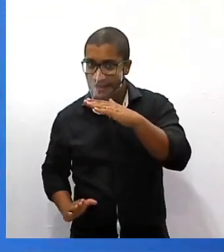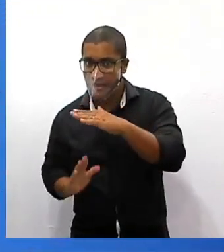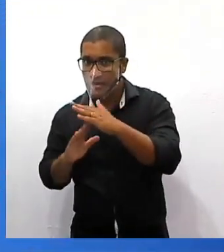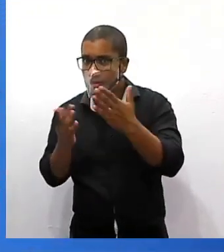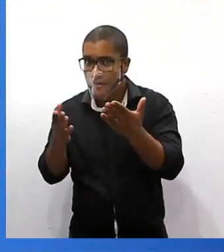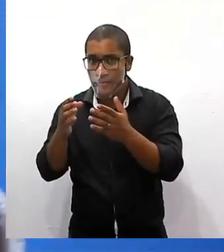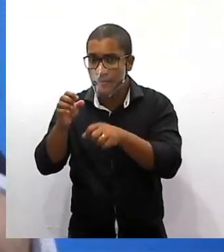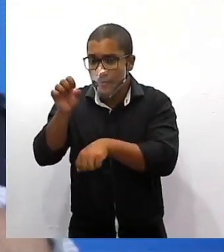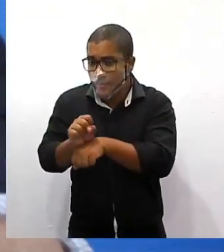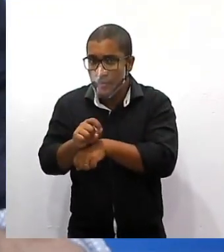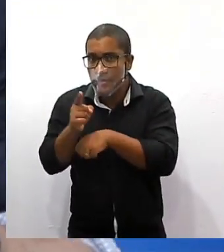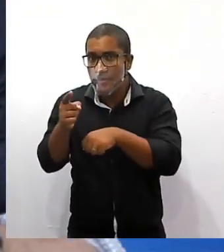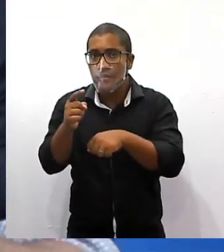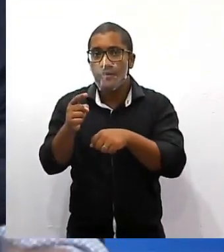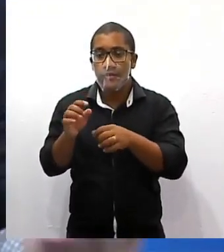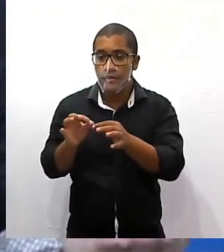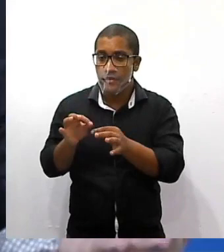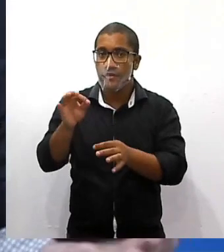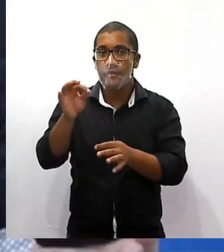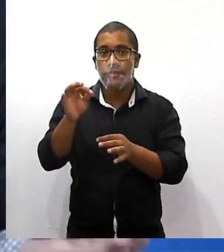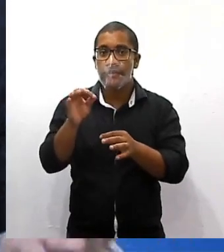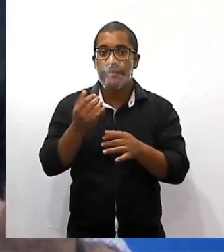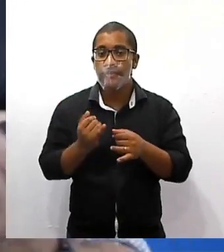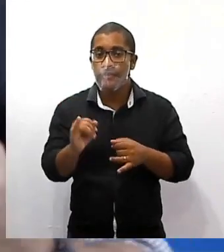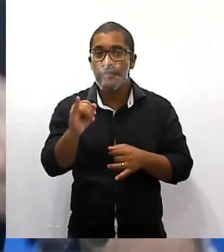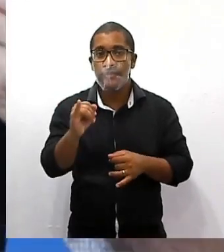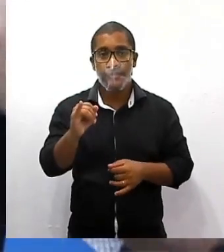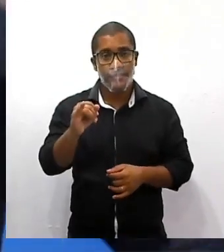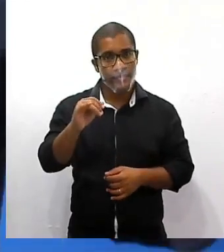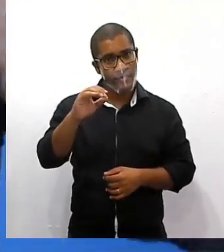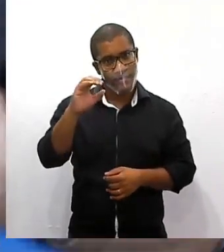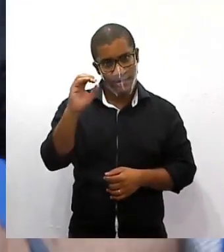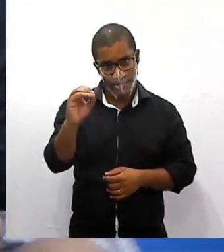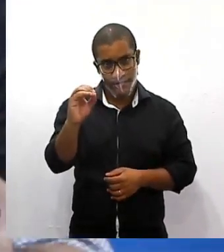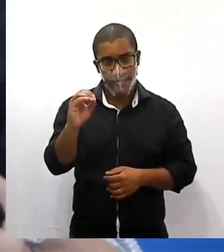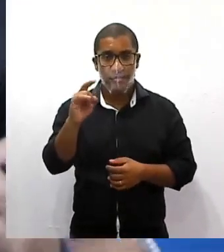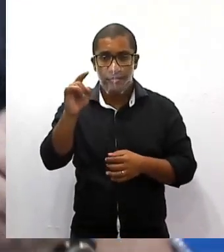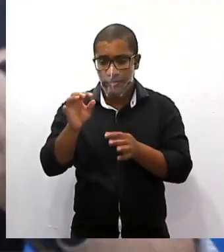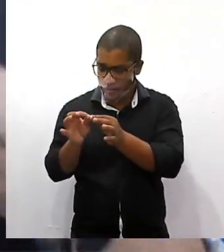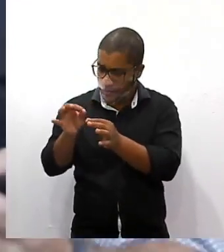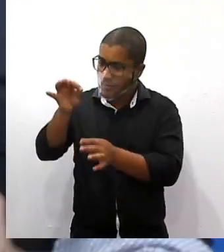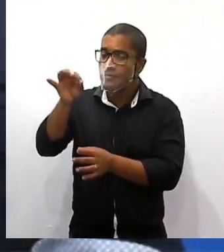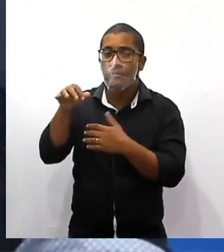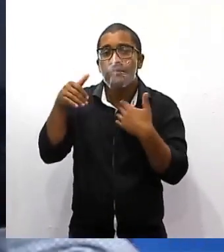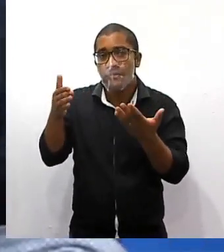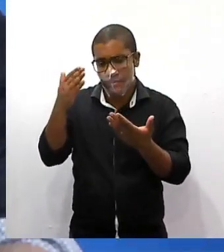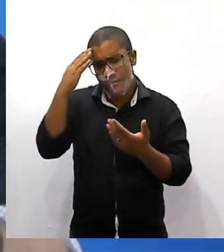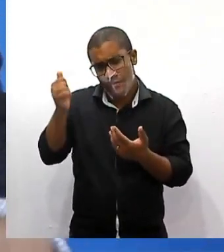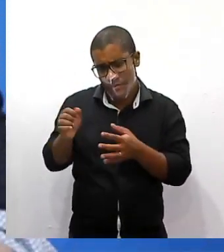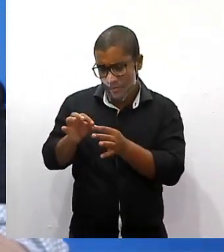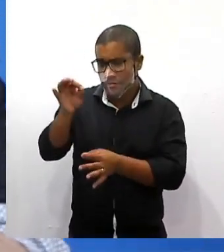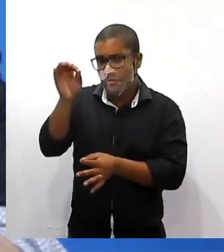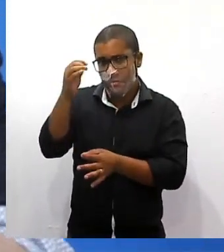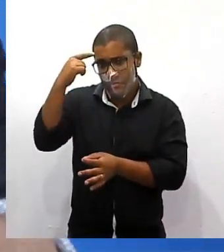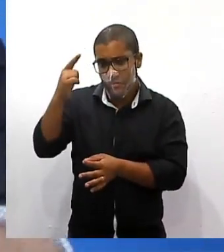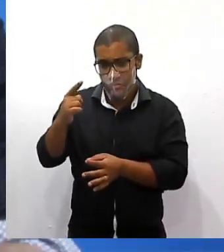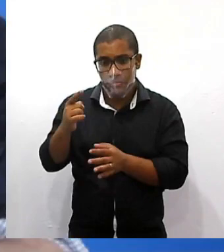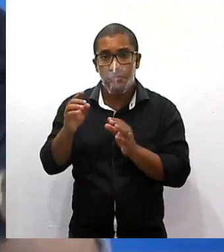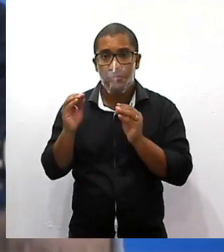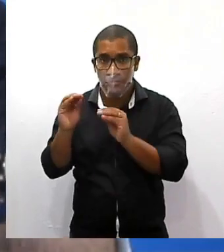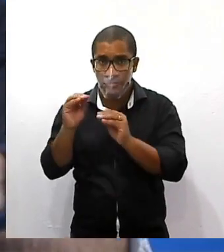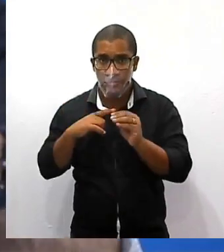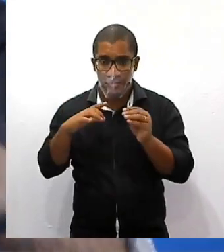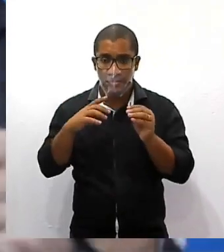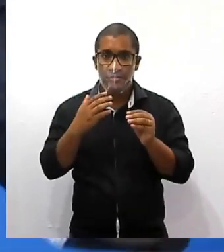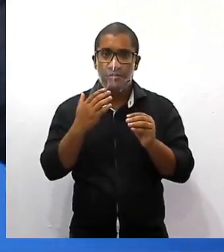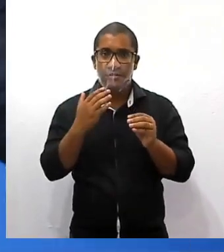é zero. Eles estão à altura do chão? Lógico que sim, essa pergunta é qual é a altura, então a gente sabe que ele tem altura. Deforma a mola? Não, veja